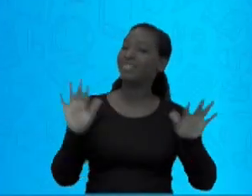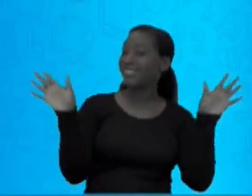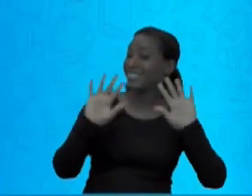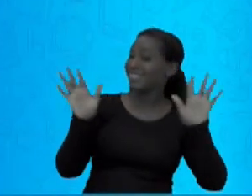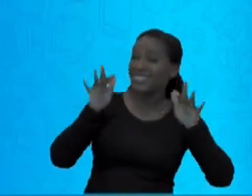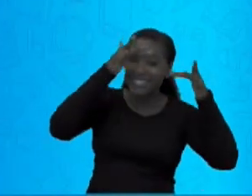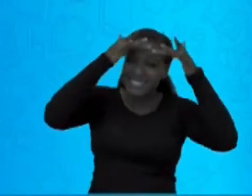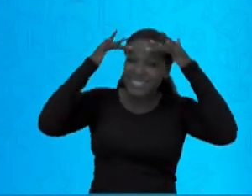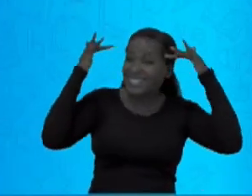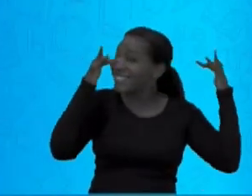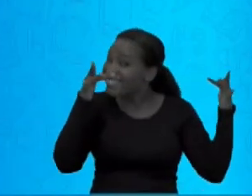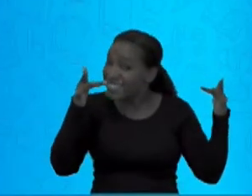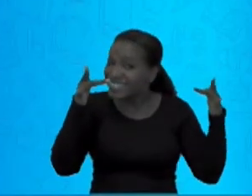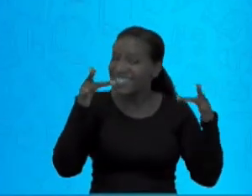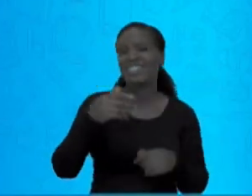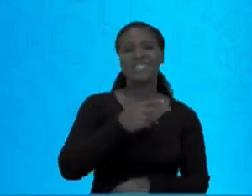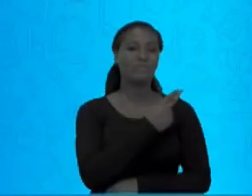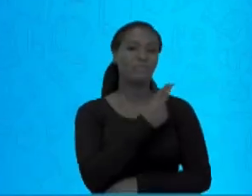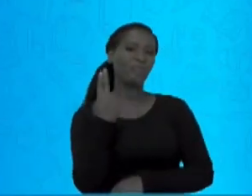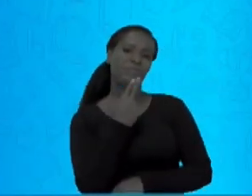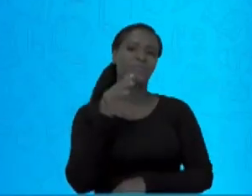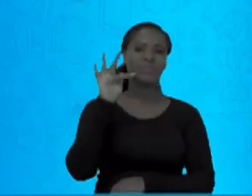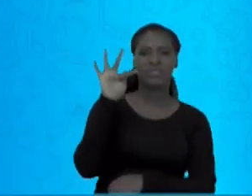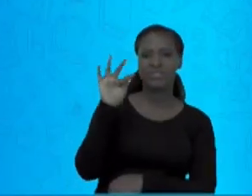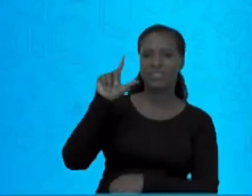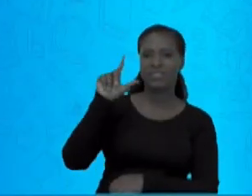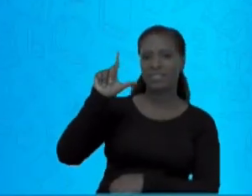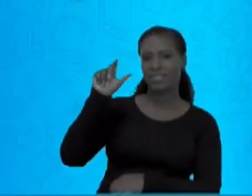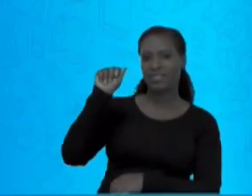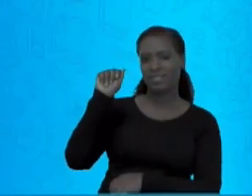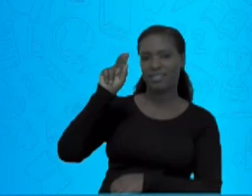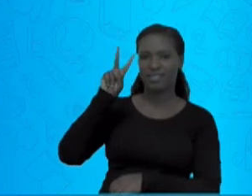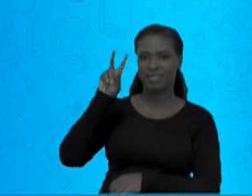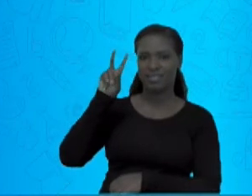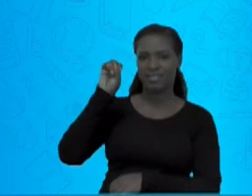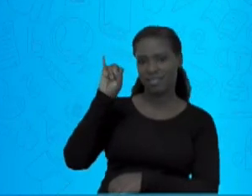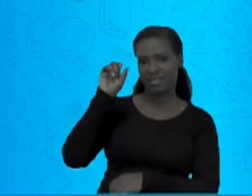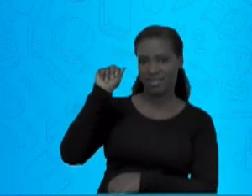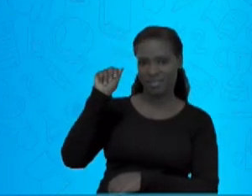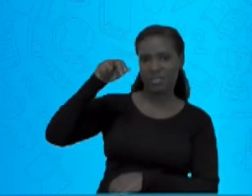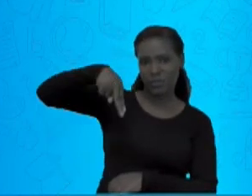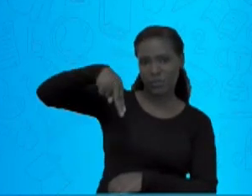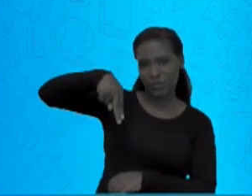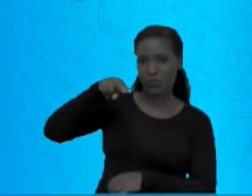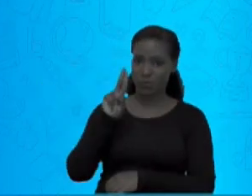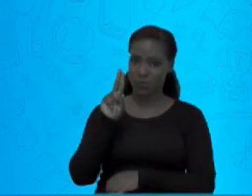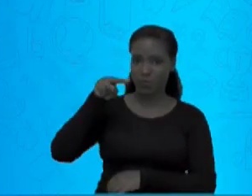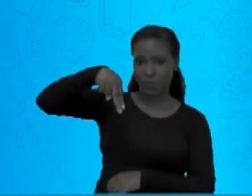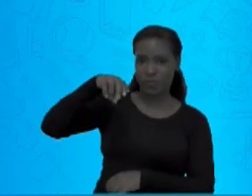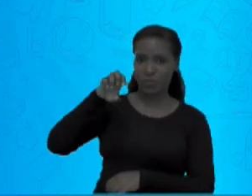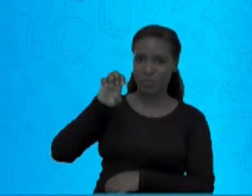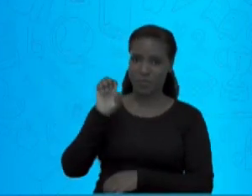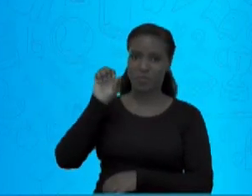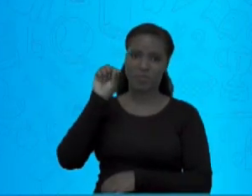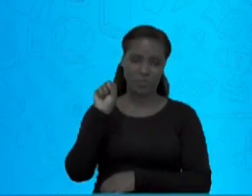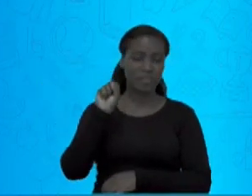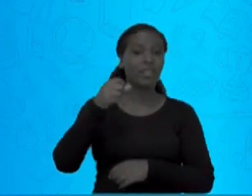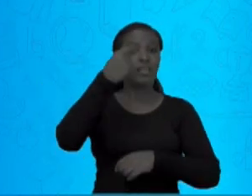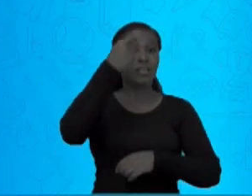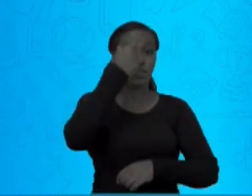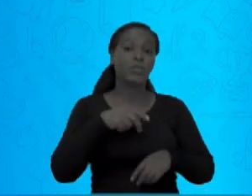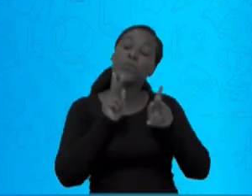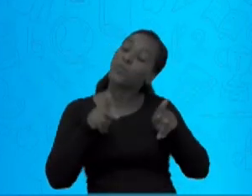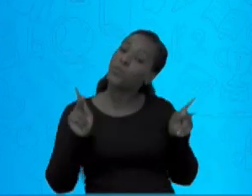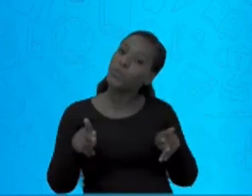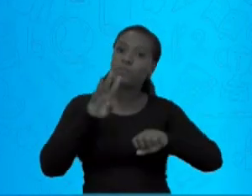Olá, pessoal! Meu nome é Flávia Nunes, sou professora de matemática e hoje vou falar para vocês sobre